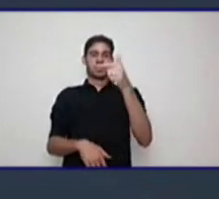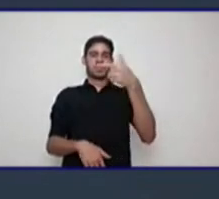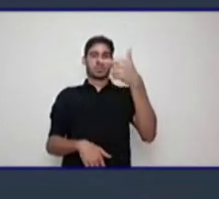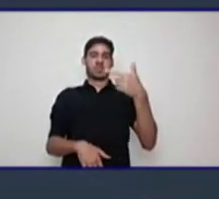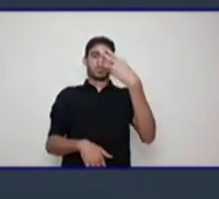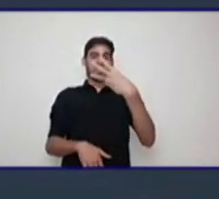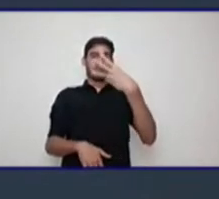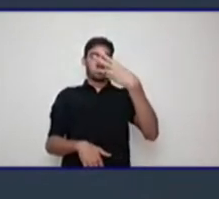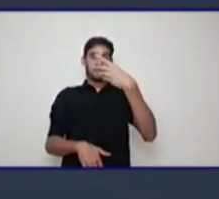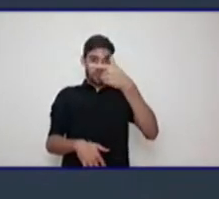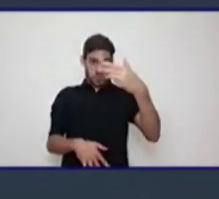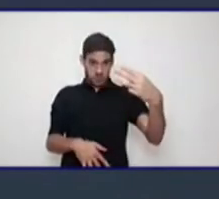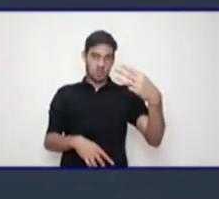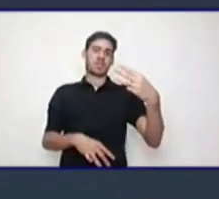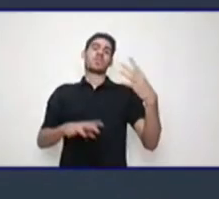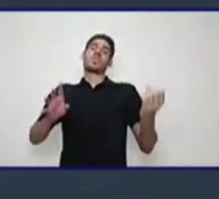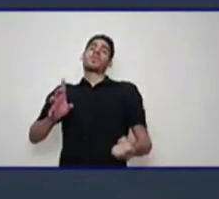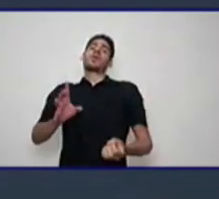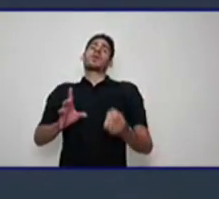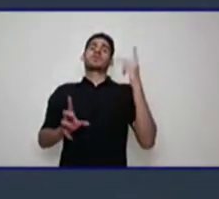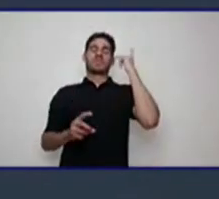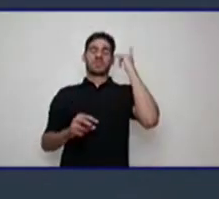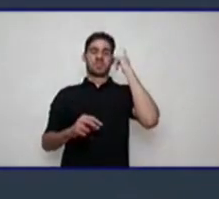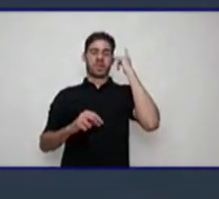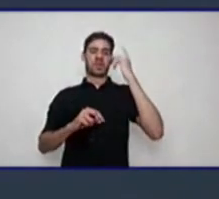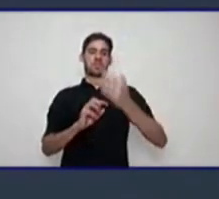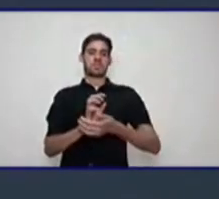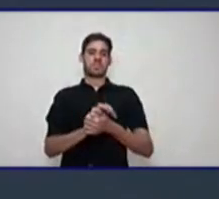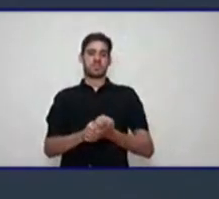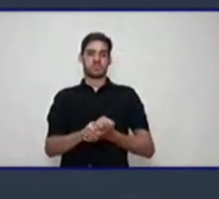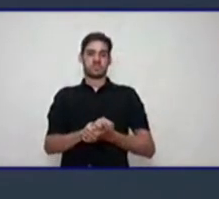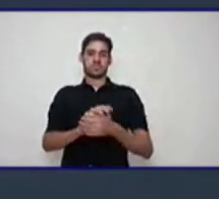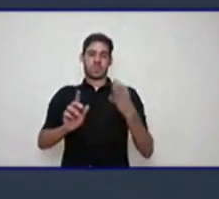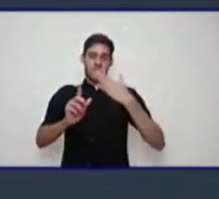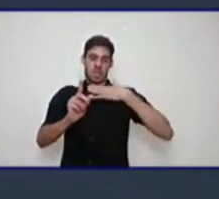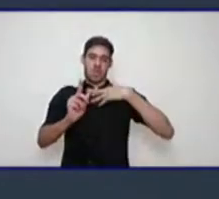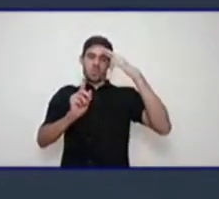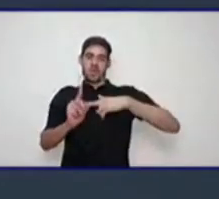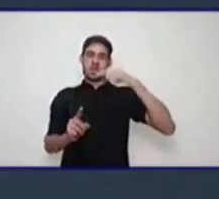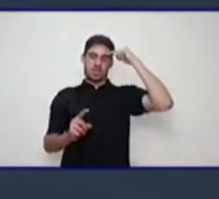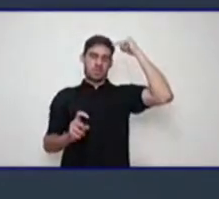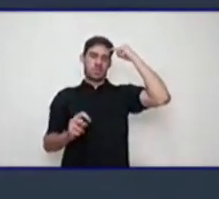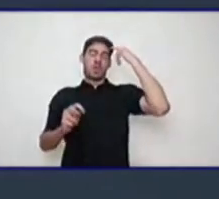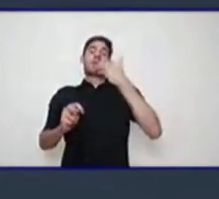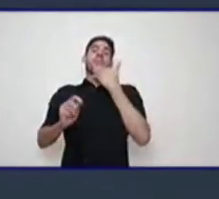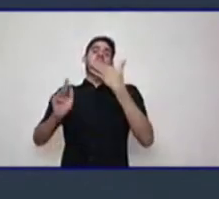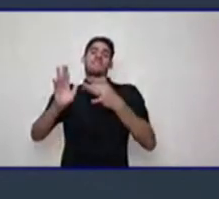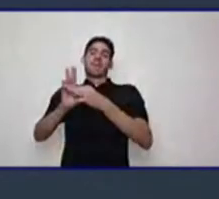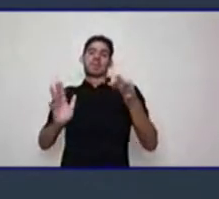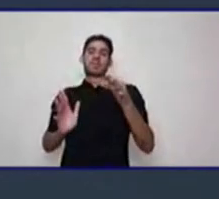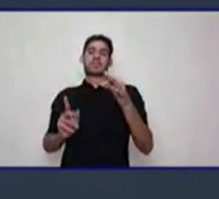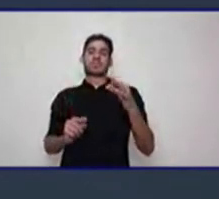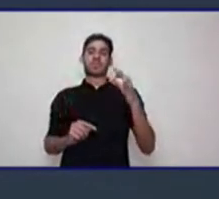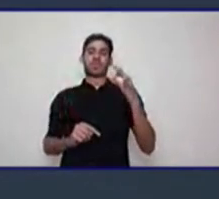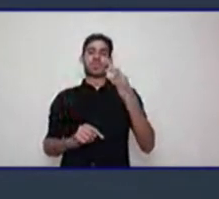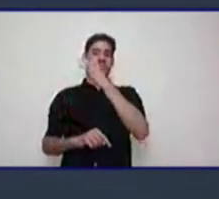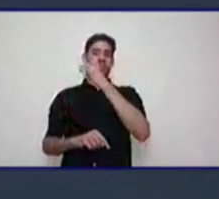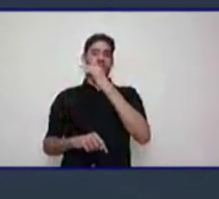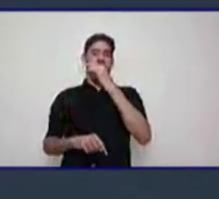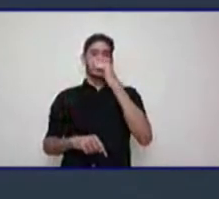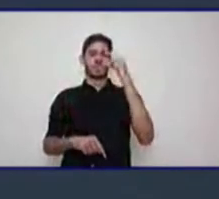0600-072-23, originário de São Paulo, da minha relatoria, com pedido de destaque formulado pelo ministro Tarcísio Vieira